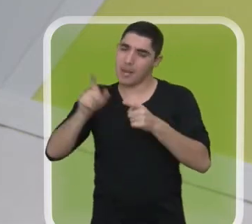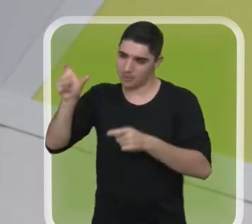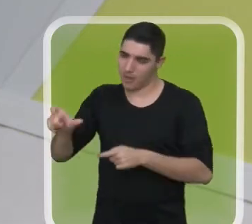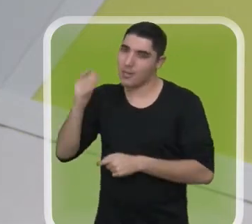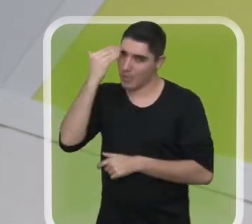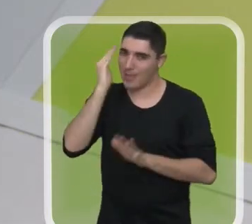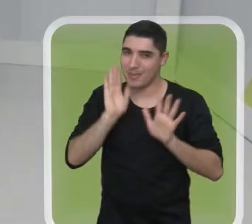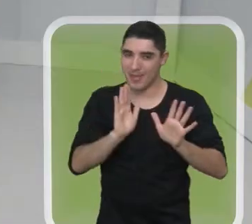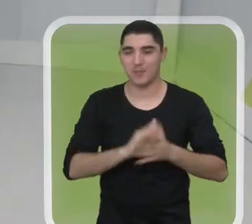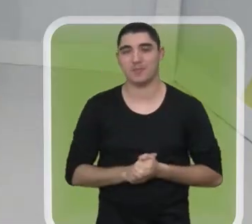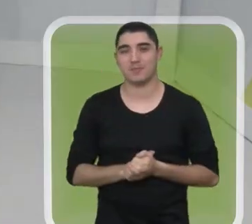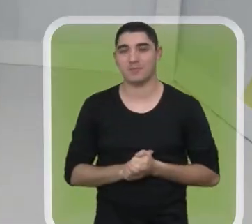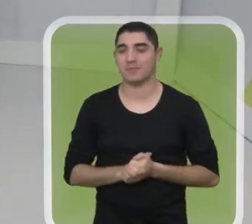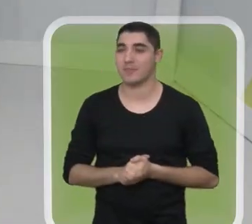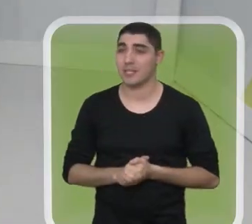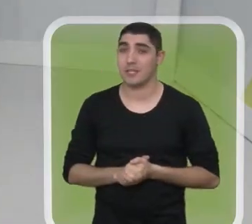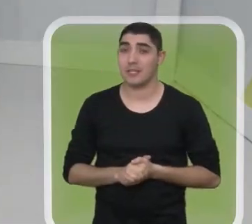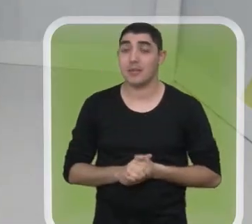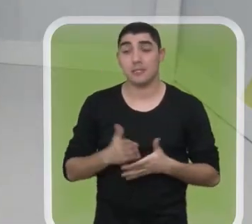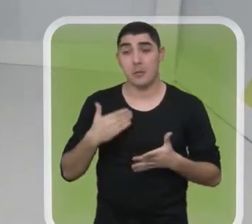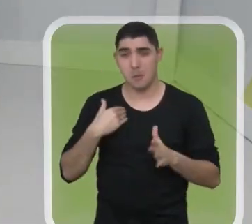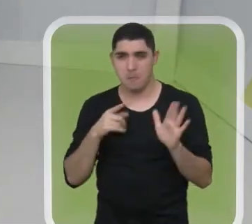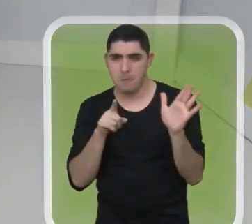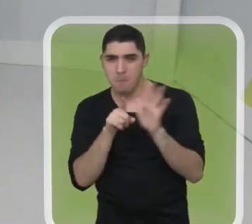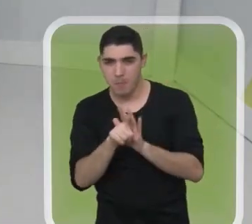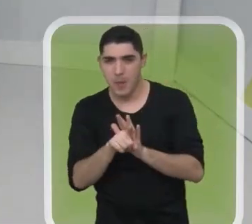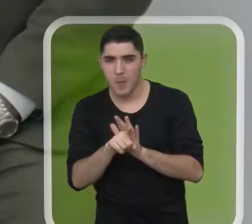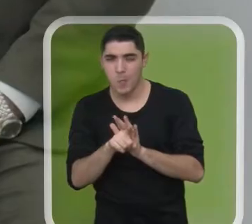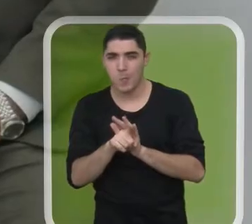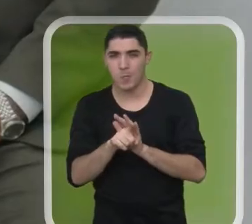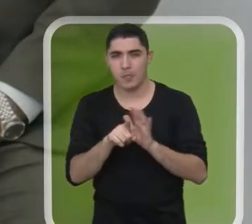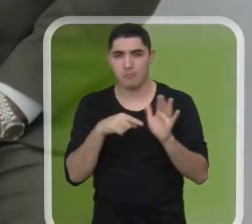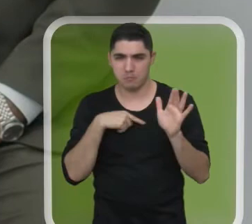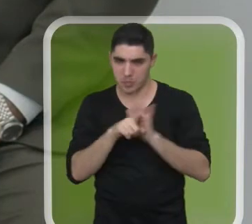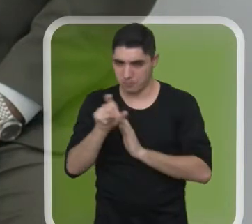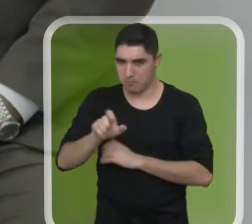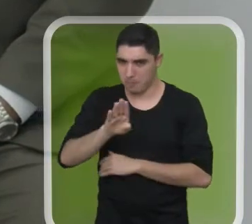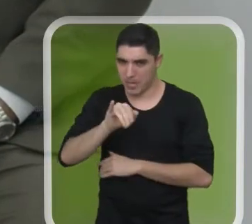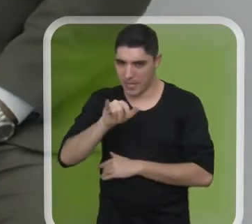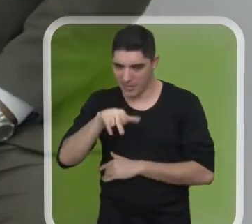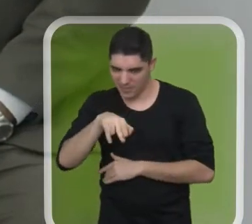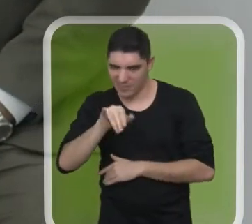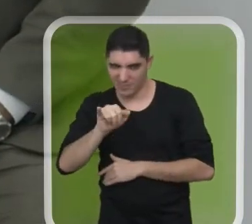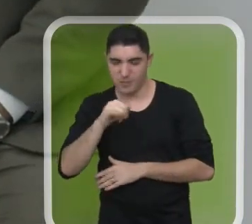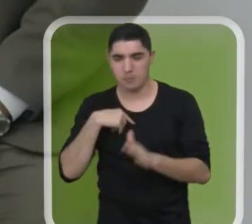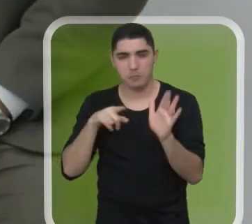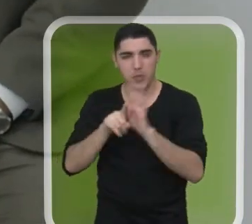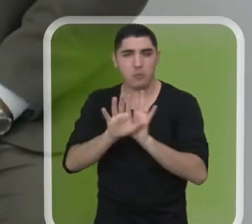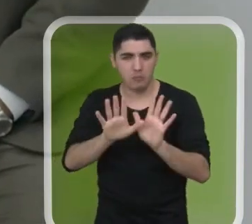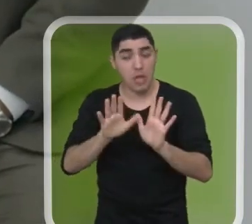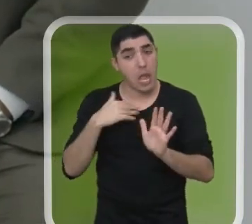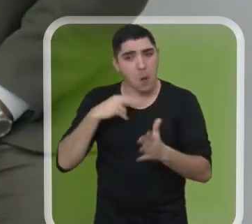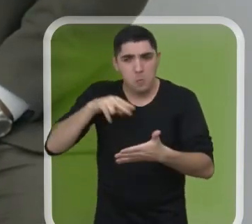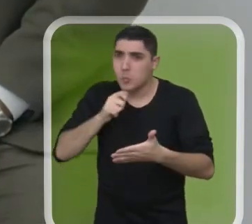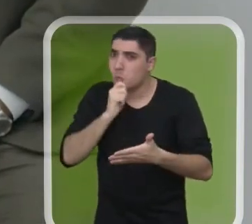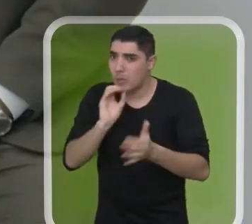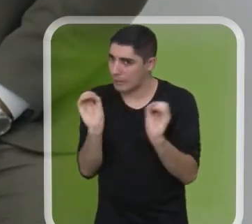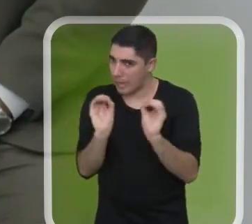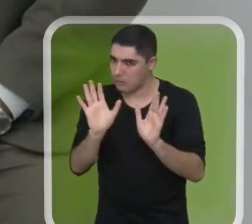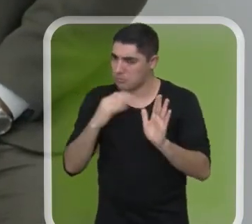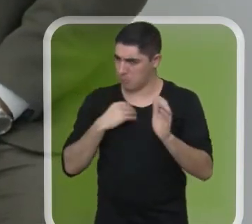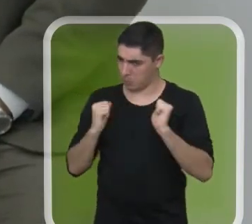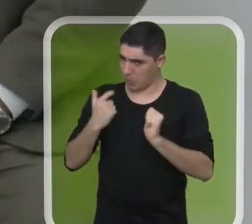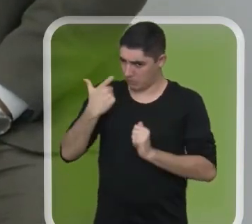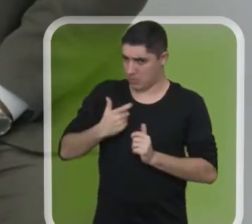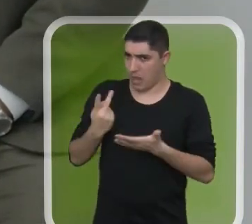Fonseca, a palavra é sua. Faço uma pergunta do Dr. Bellini, que eu não vi, não li nada sobre isso. Posso estar errado. Vamos supor que a dívida do